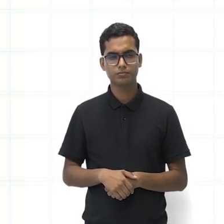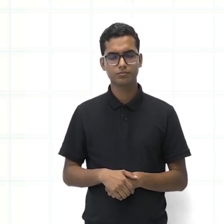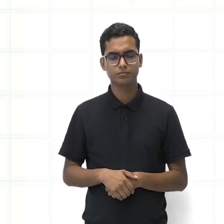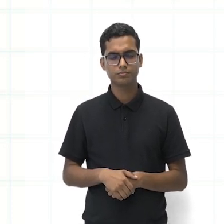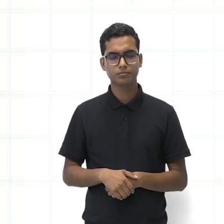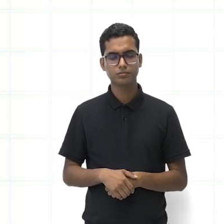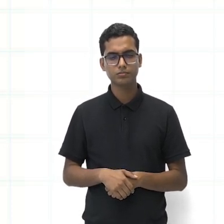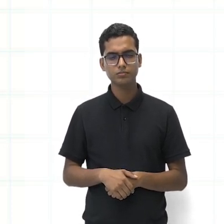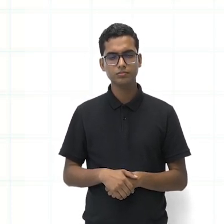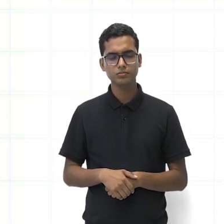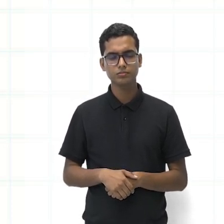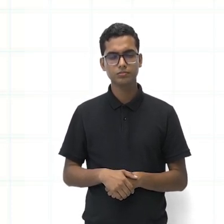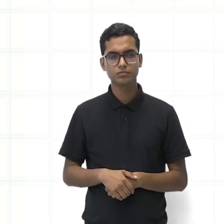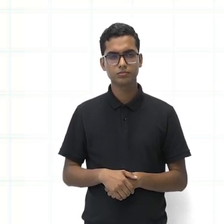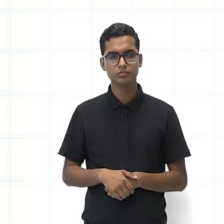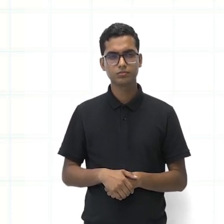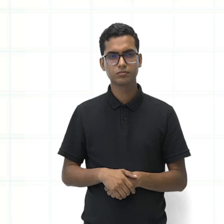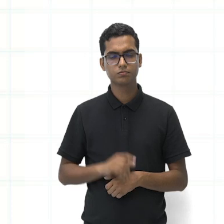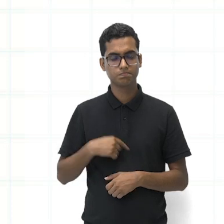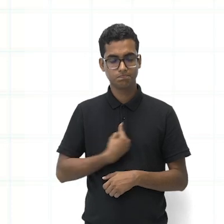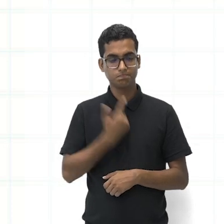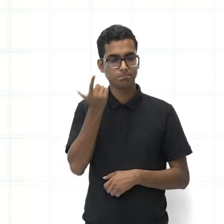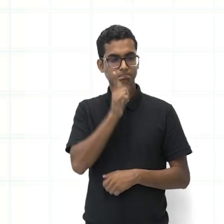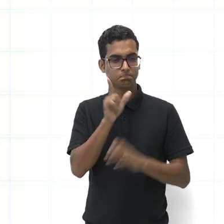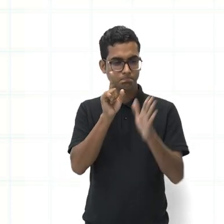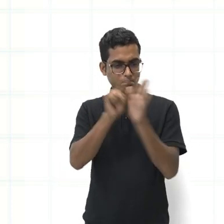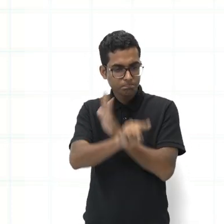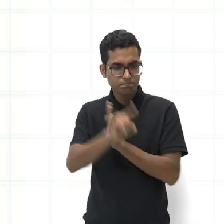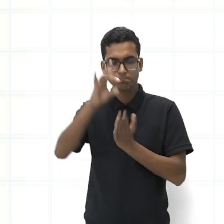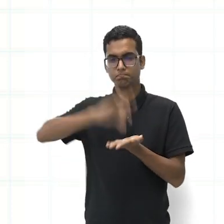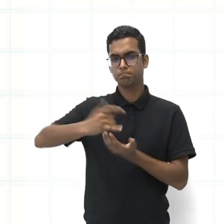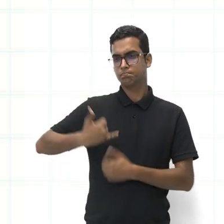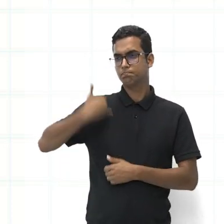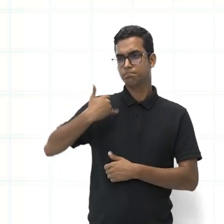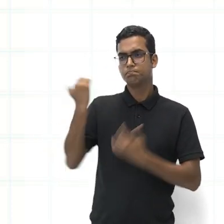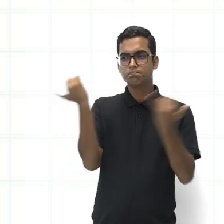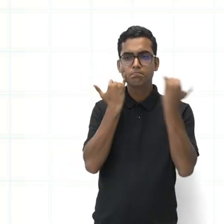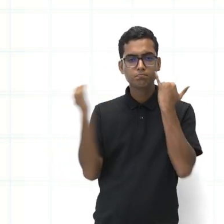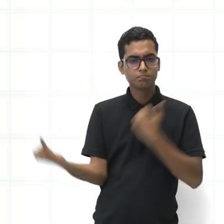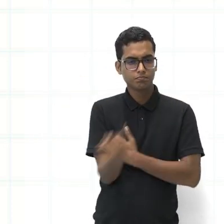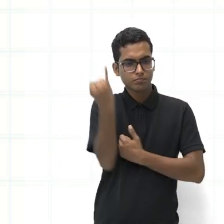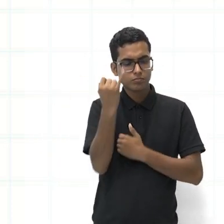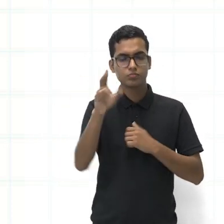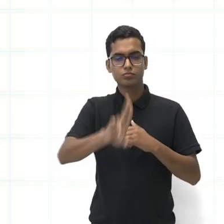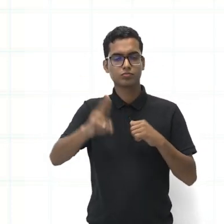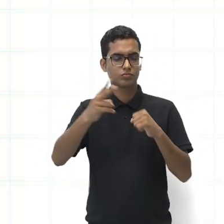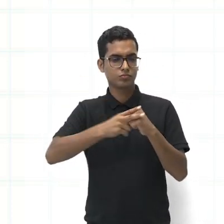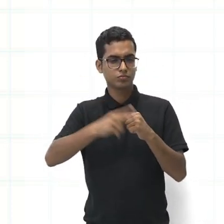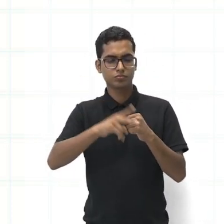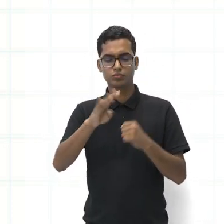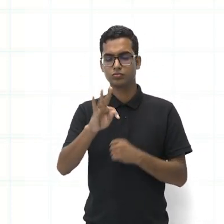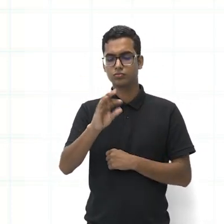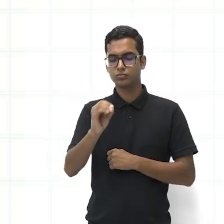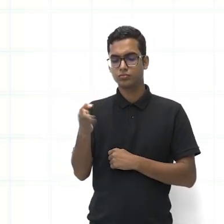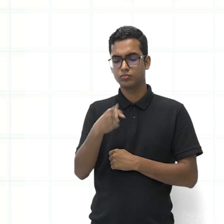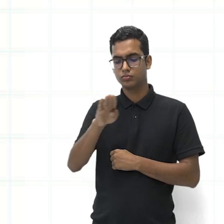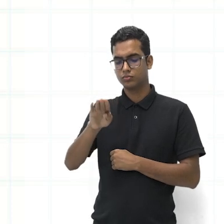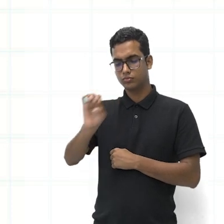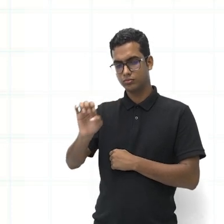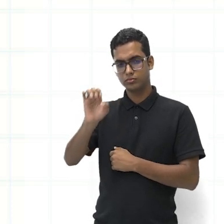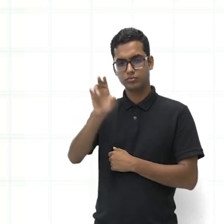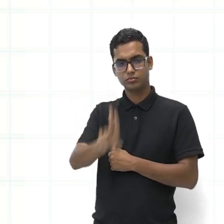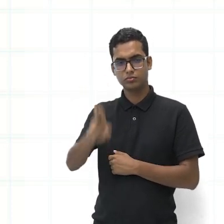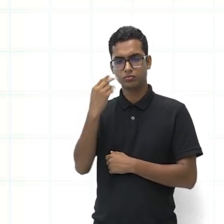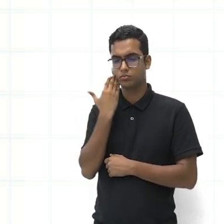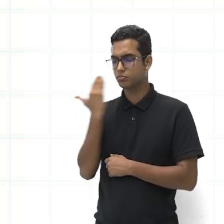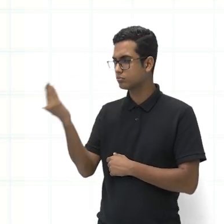fazer a pergunta, a idade, isso é importante, uma informação importante, eu vou utilizar o verbo to be conforme está aqui, tá? How old are